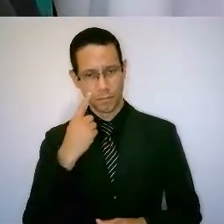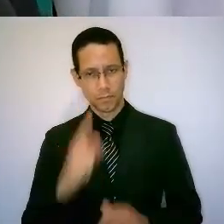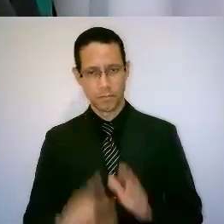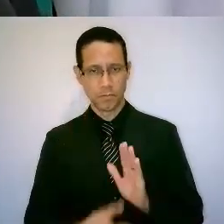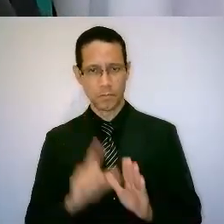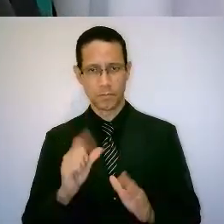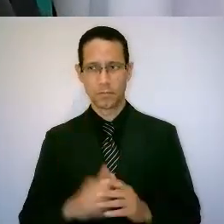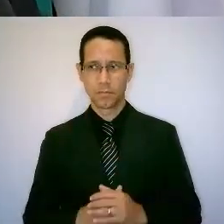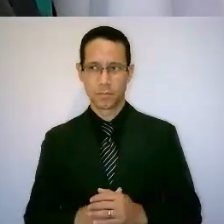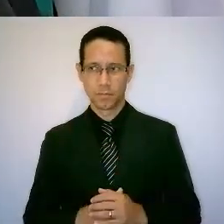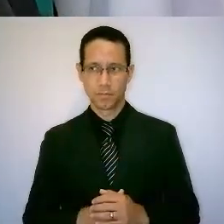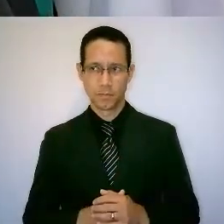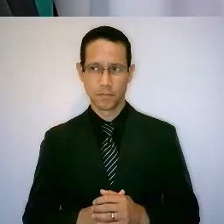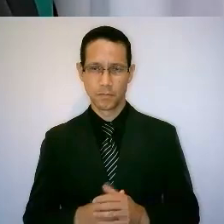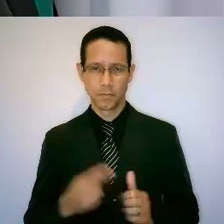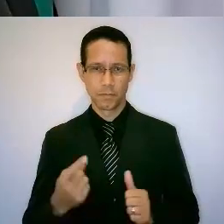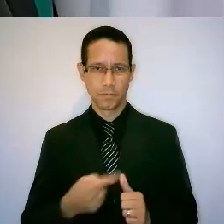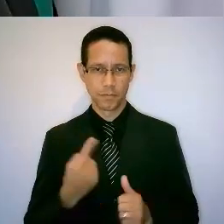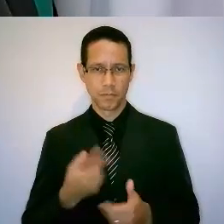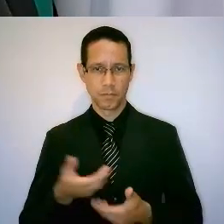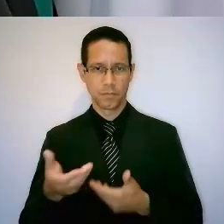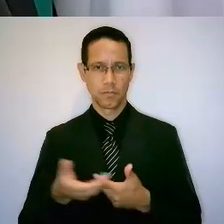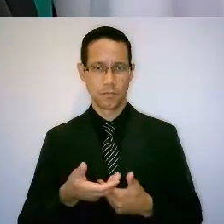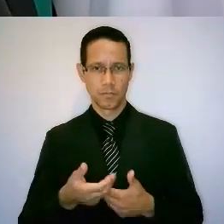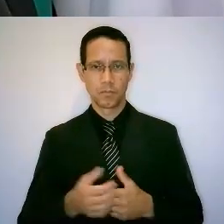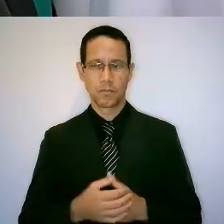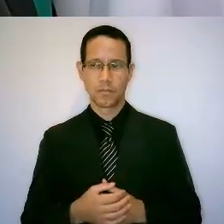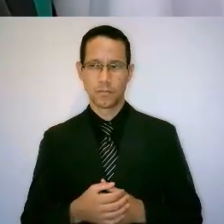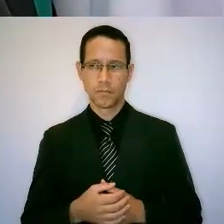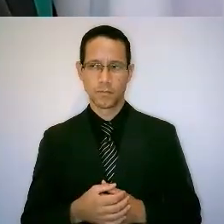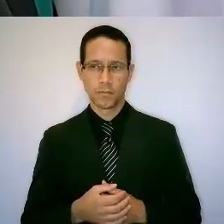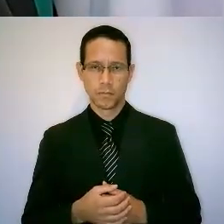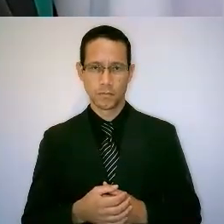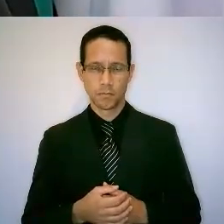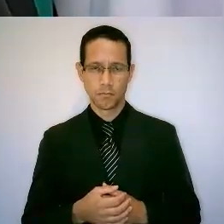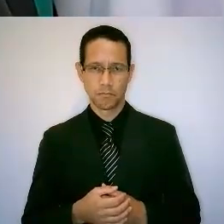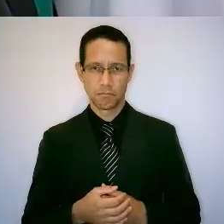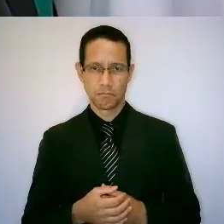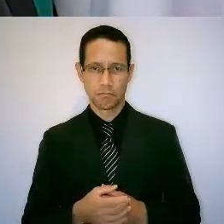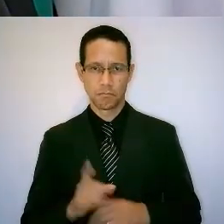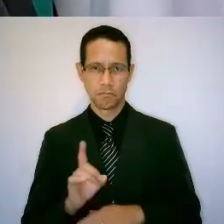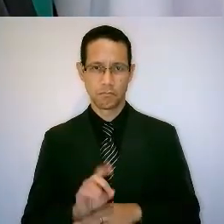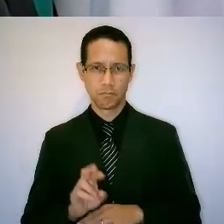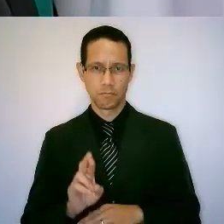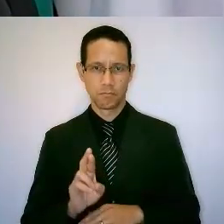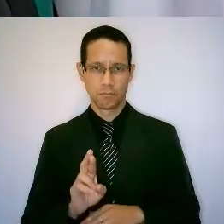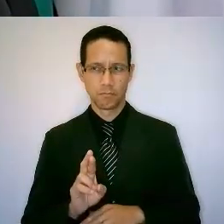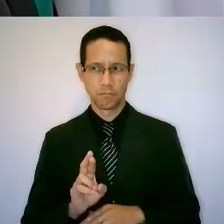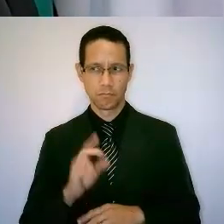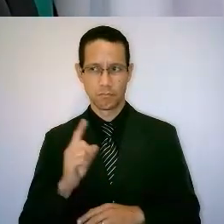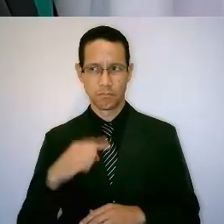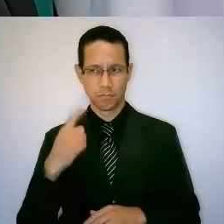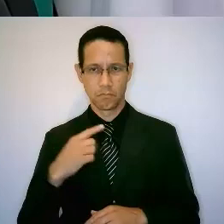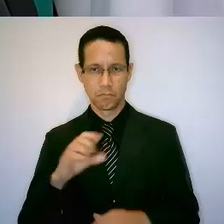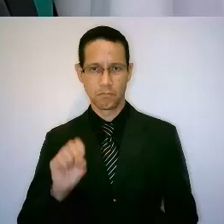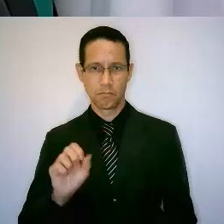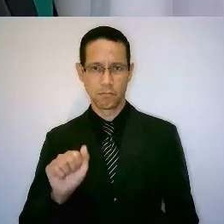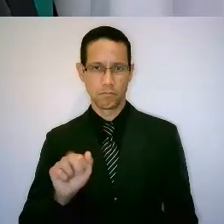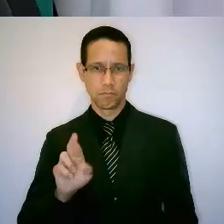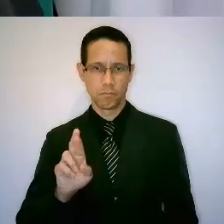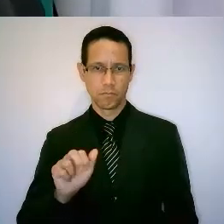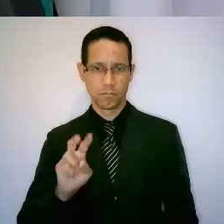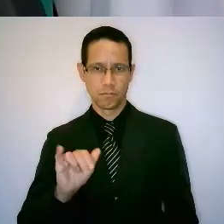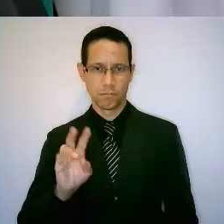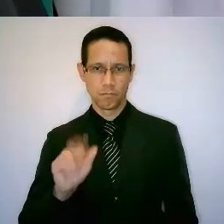primeiro a ser convocado que seria o doutor Saraiva acho que já é Doutora Marta ela já fica